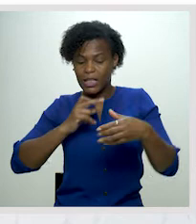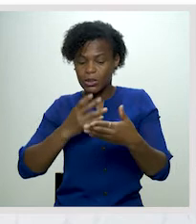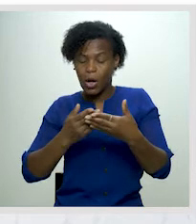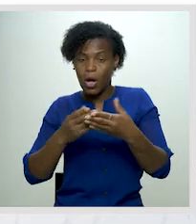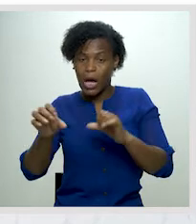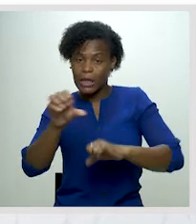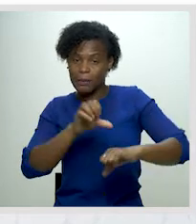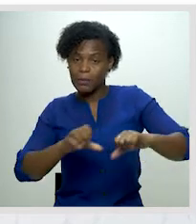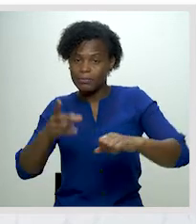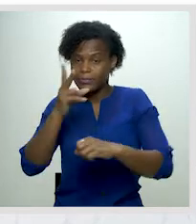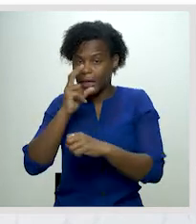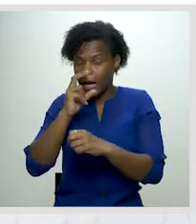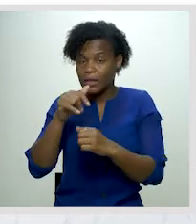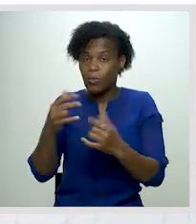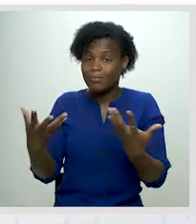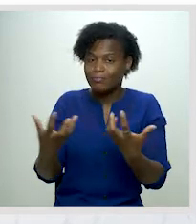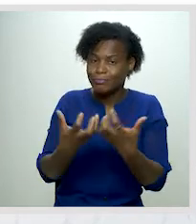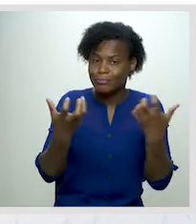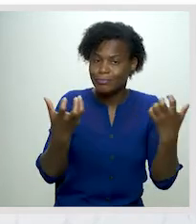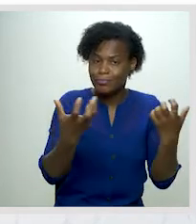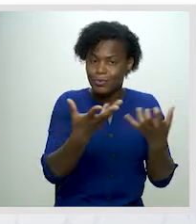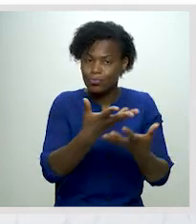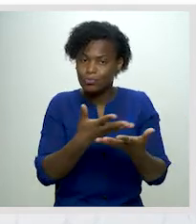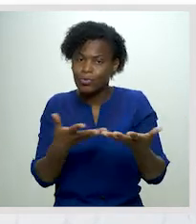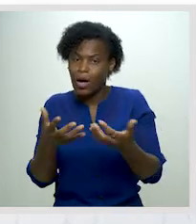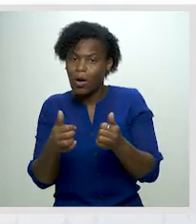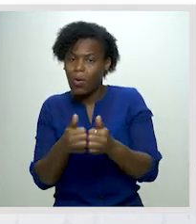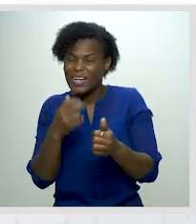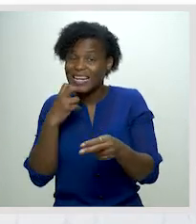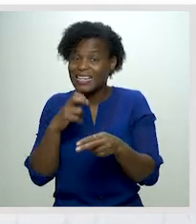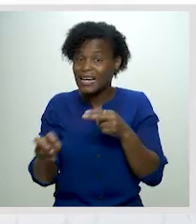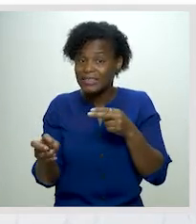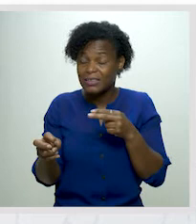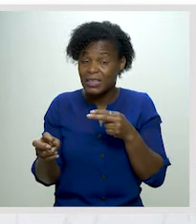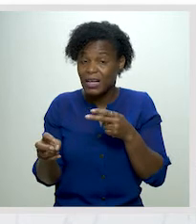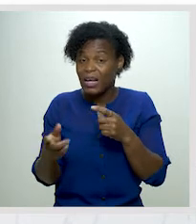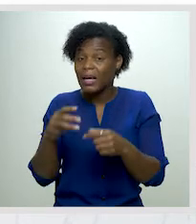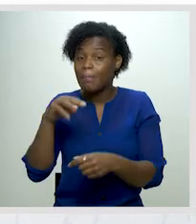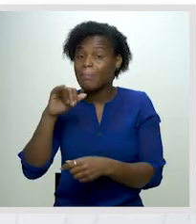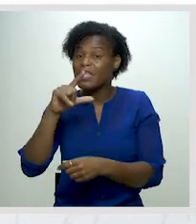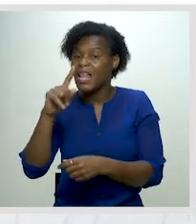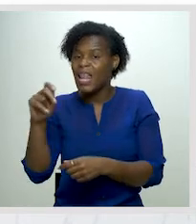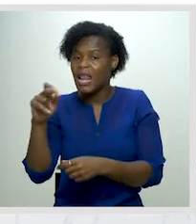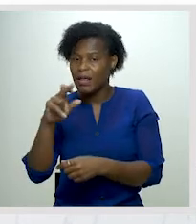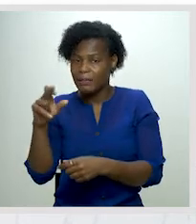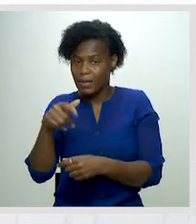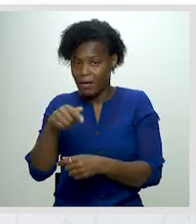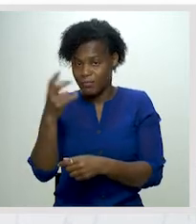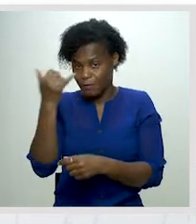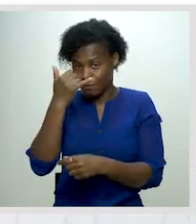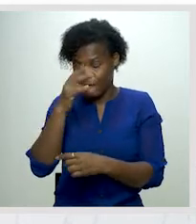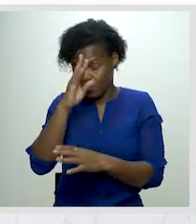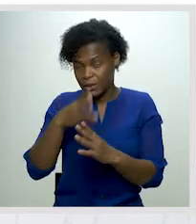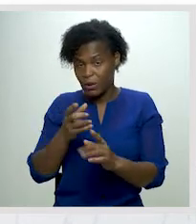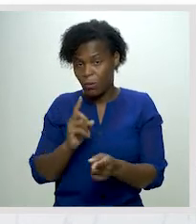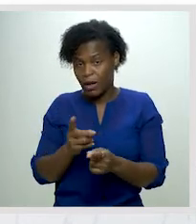e em reação com as descargas elétricas que Miller simulou aqui, o que é que